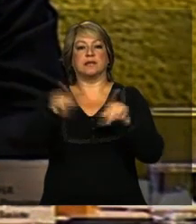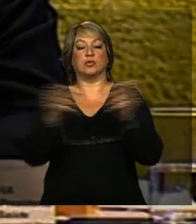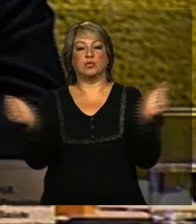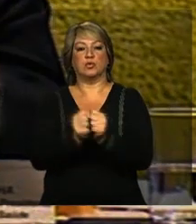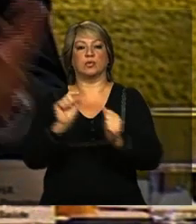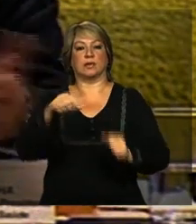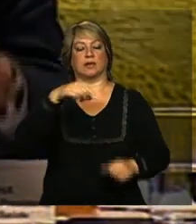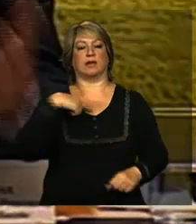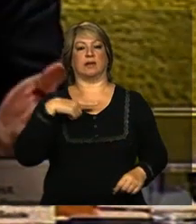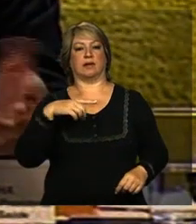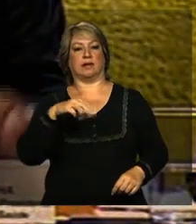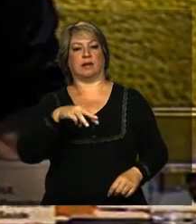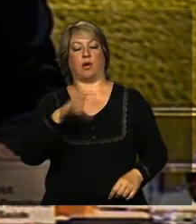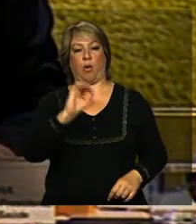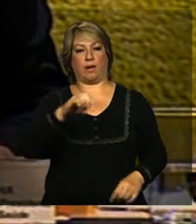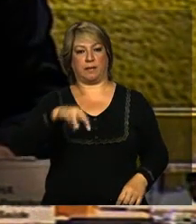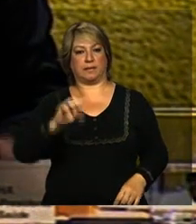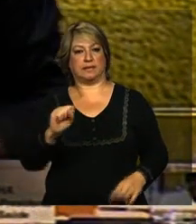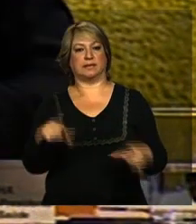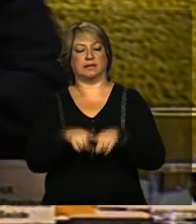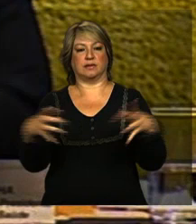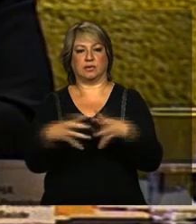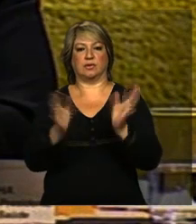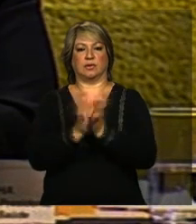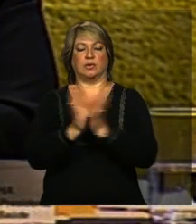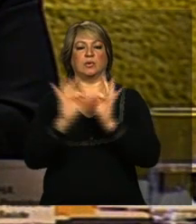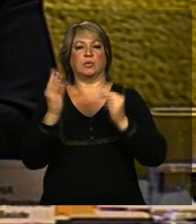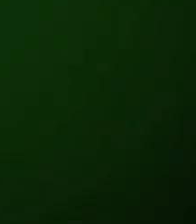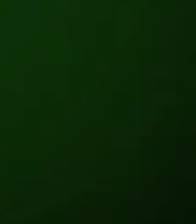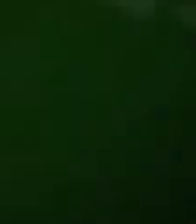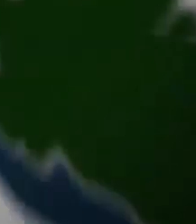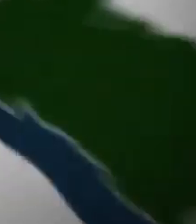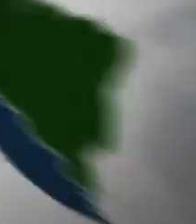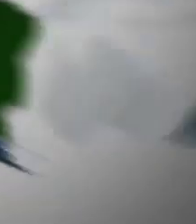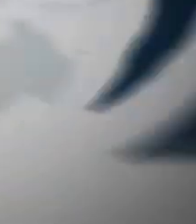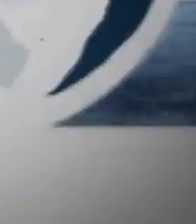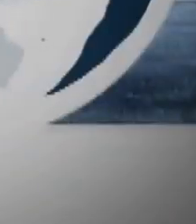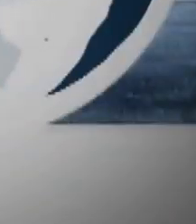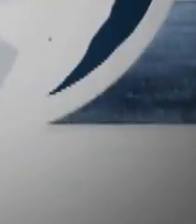OMS, com a OPAS, ou mesmo ações, bilaterais com os países.